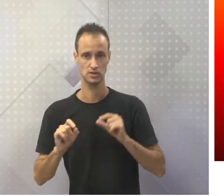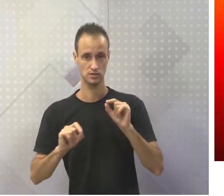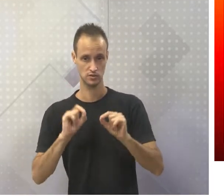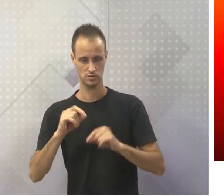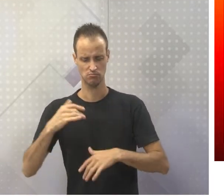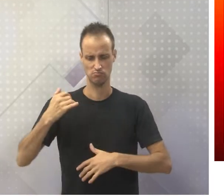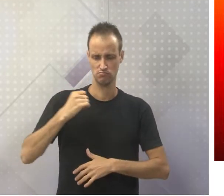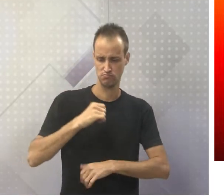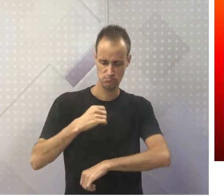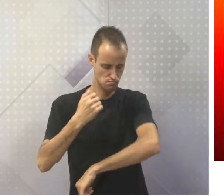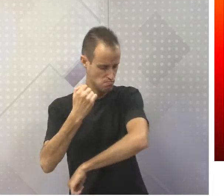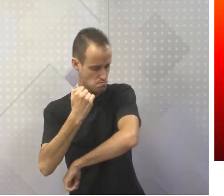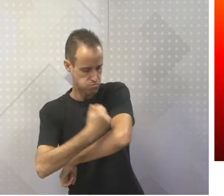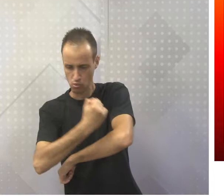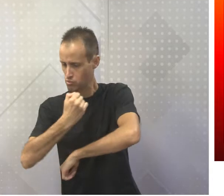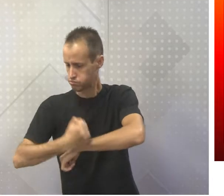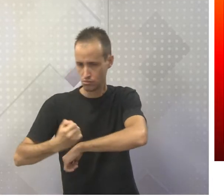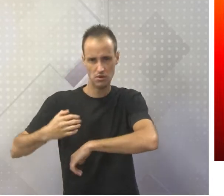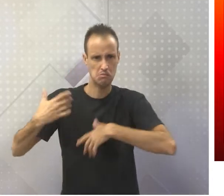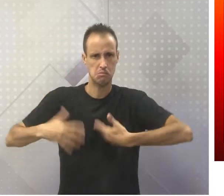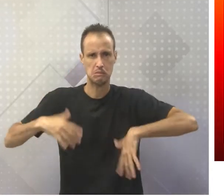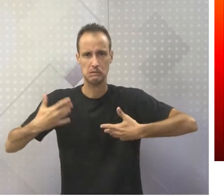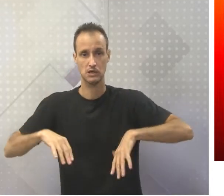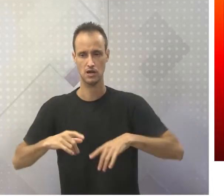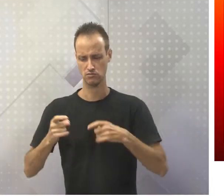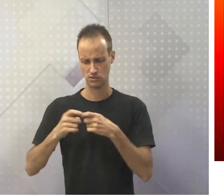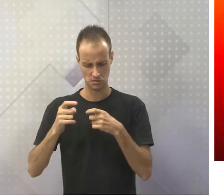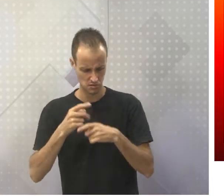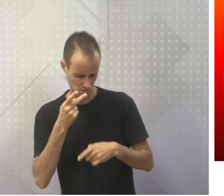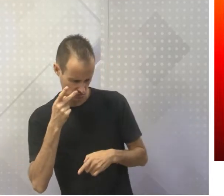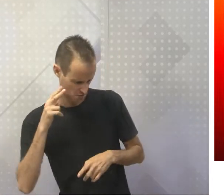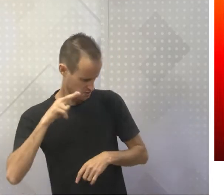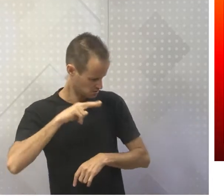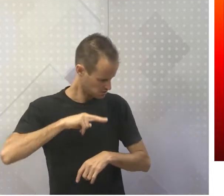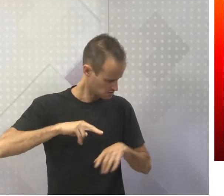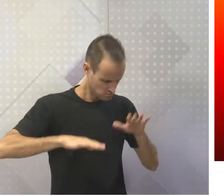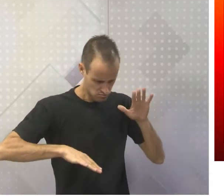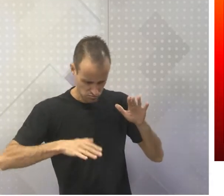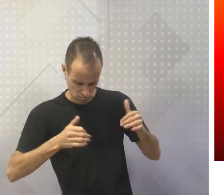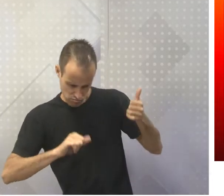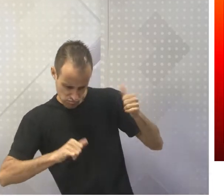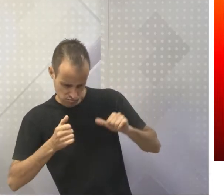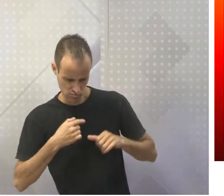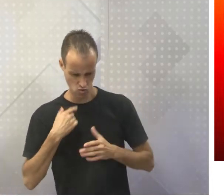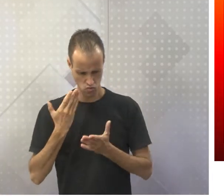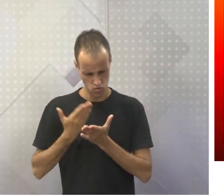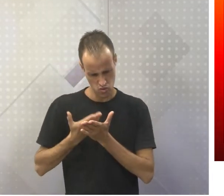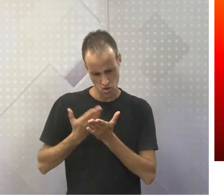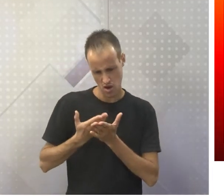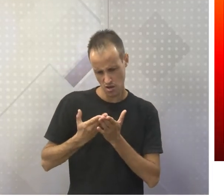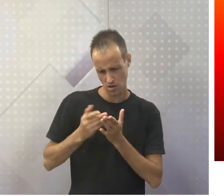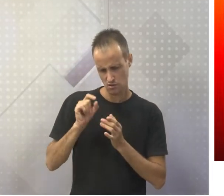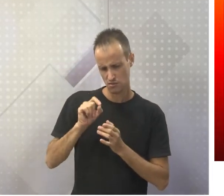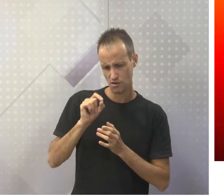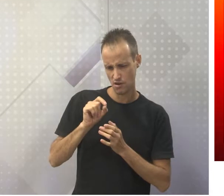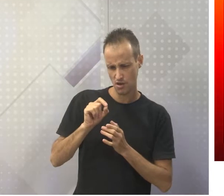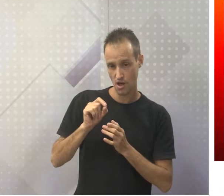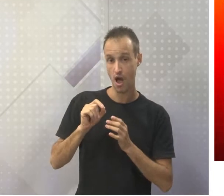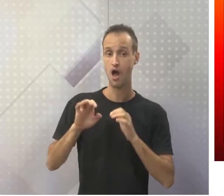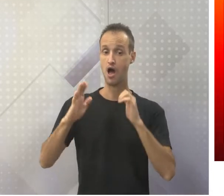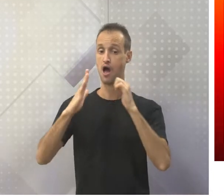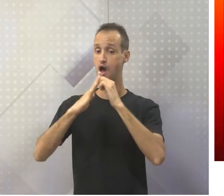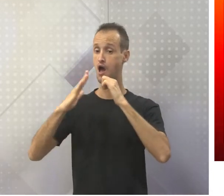é comum. E quando o médico olha, ele diz, eu estudei um dia isso, foi com o professor Sérgio Mala na